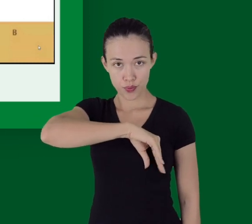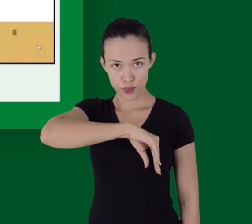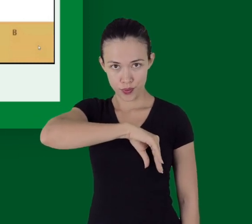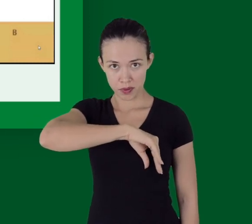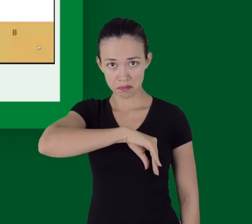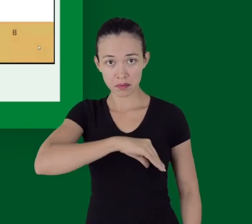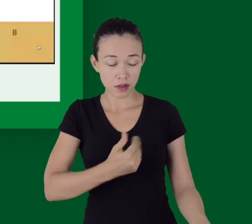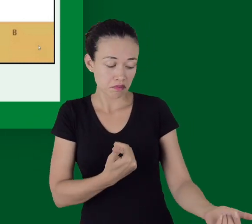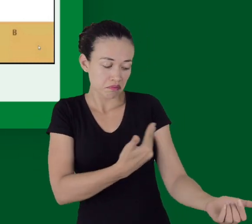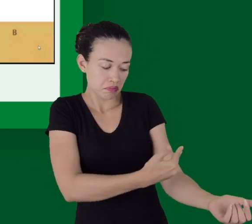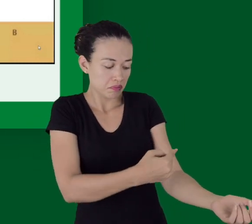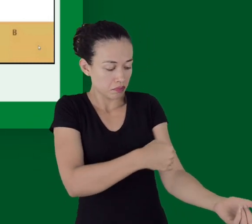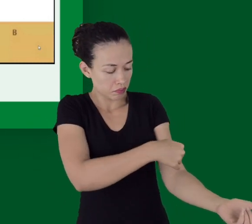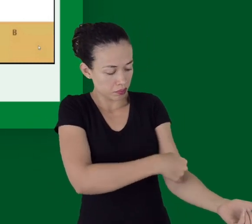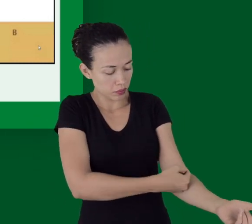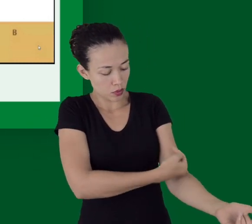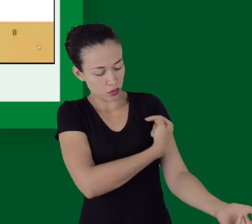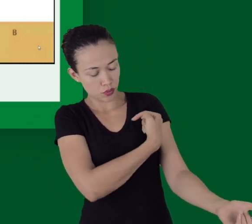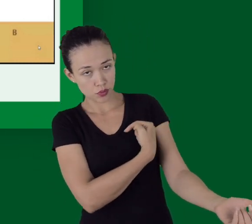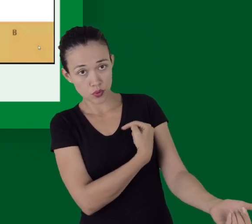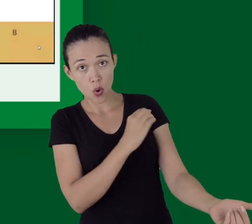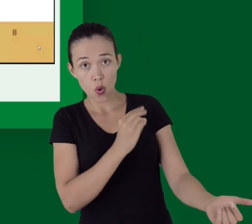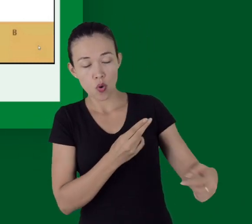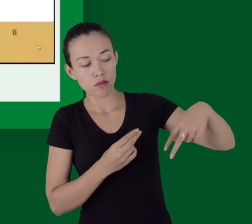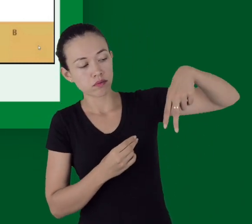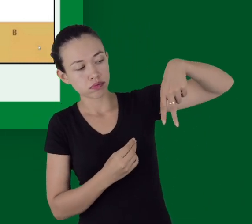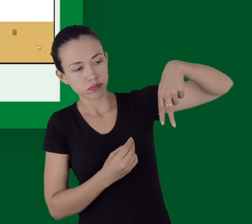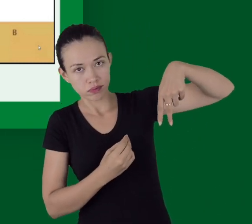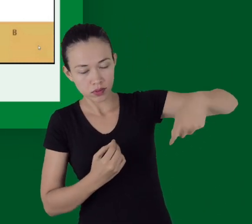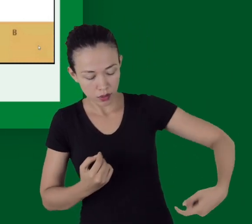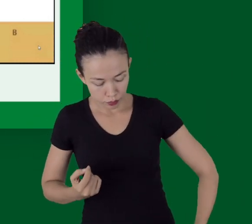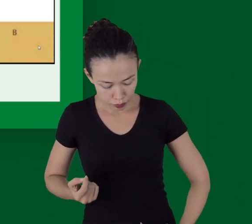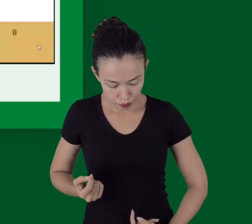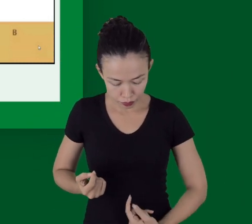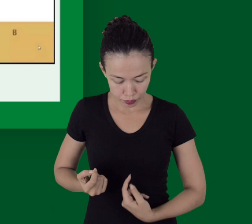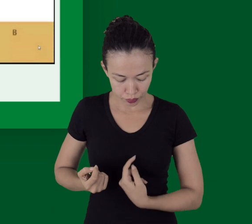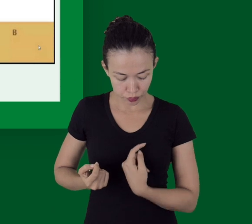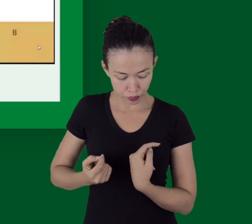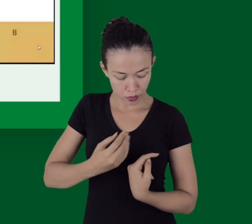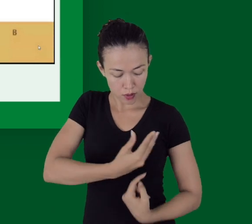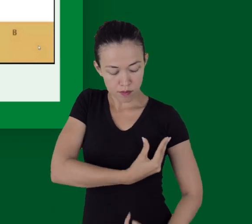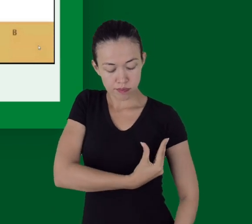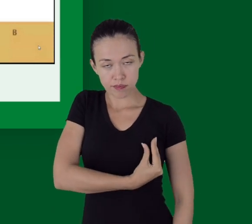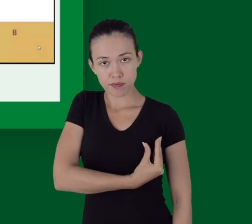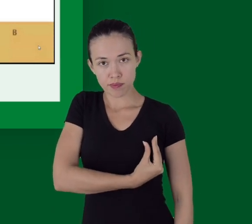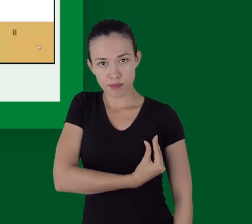uma artériazinha no braço ou na femoral e colocar o balão ali dentro para fazer angioplastia.